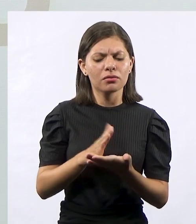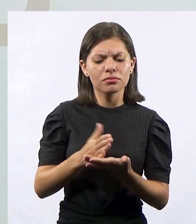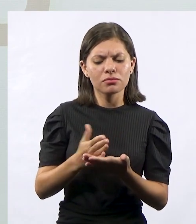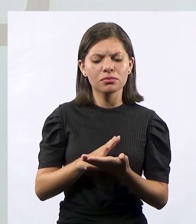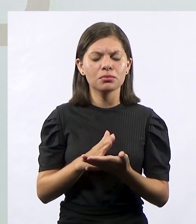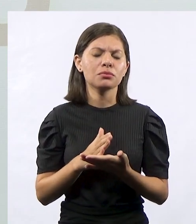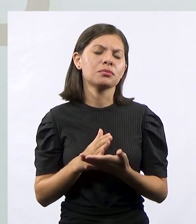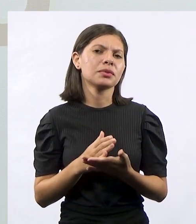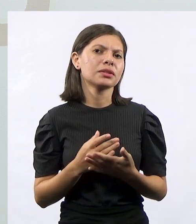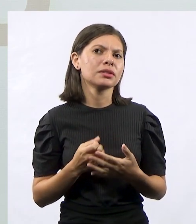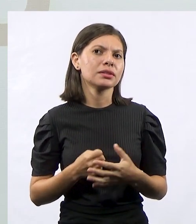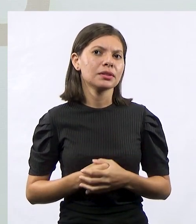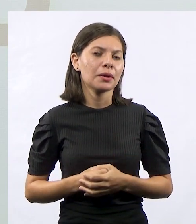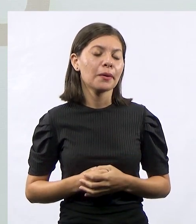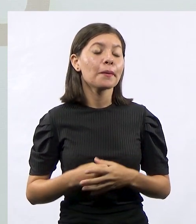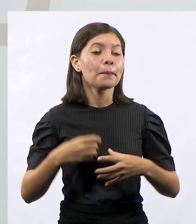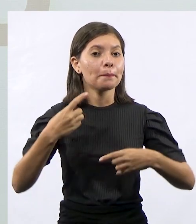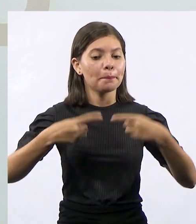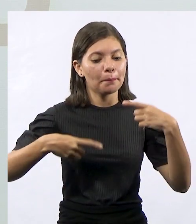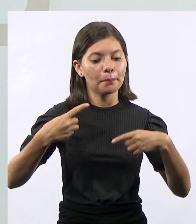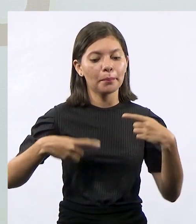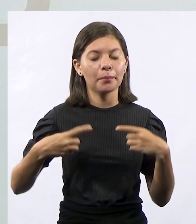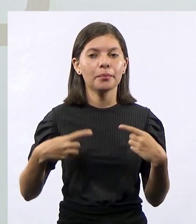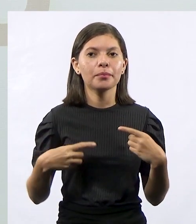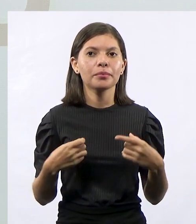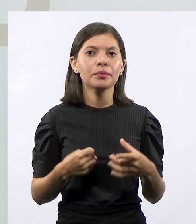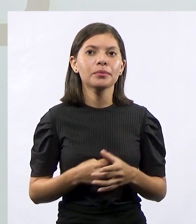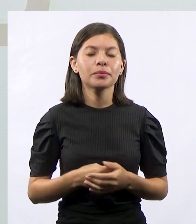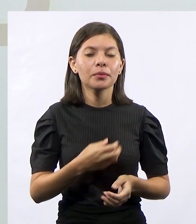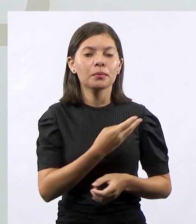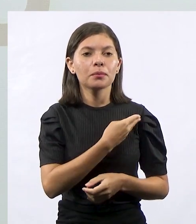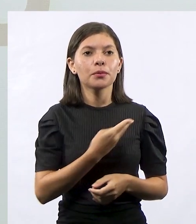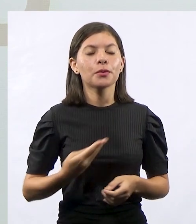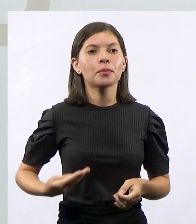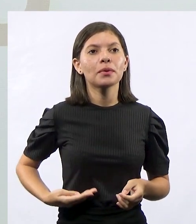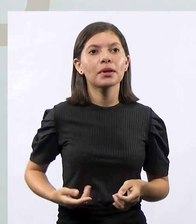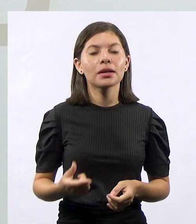Então, algumas políticas públicas, aliás, a maior parte das